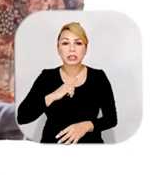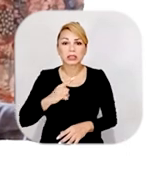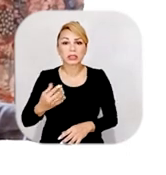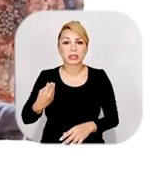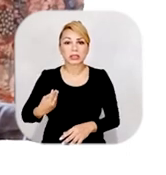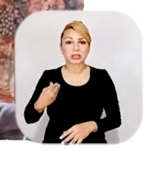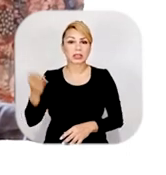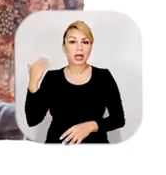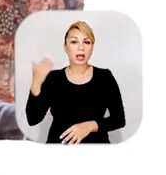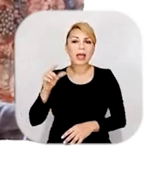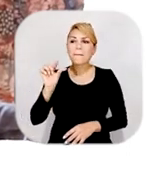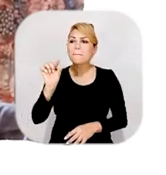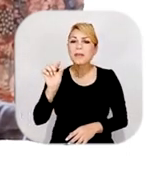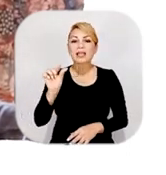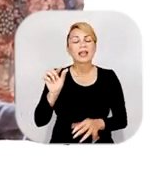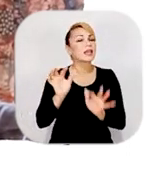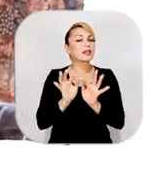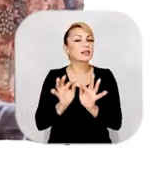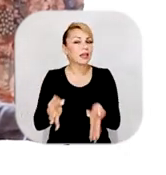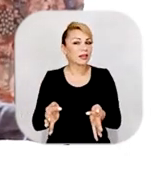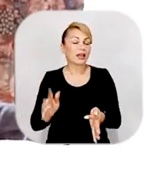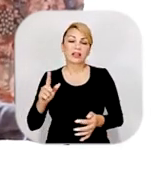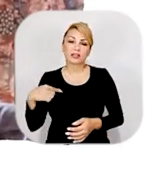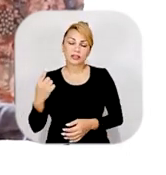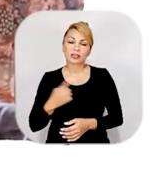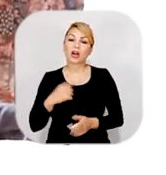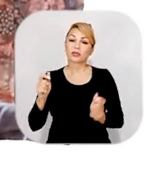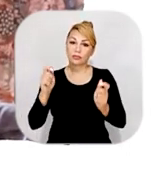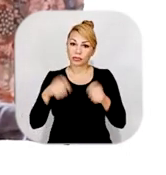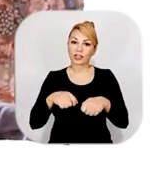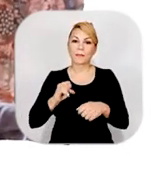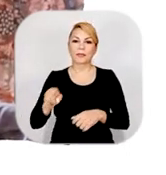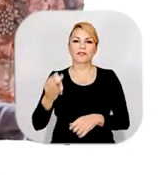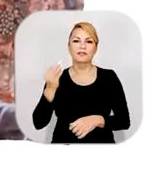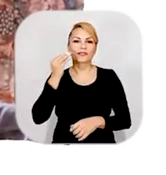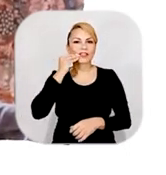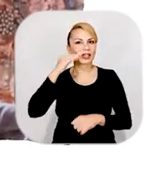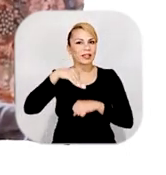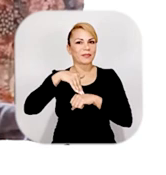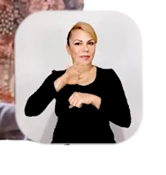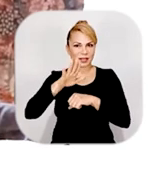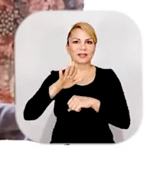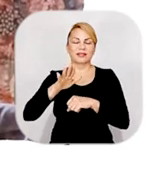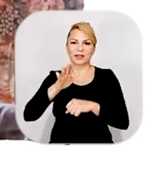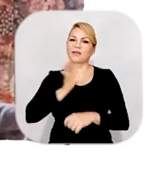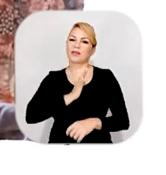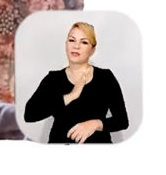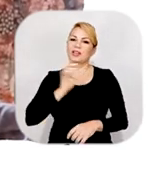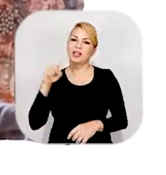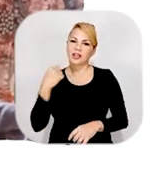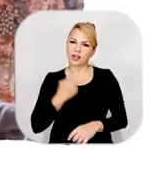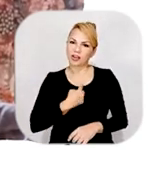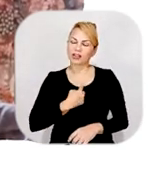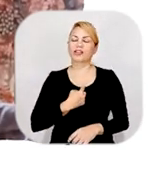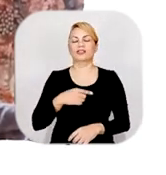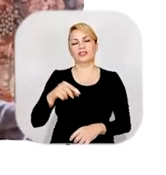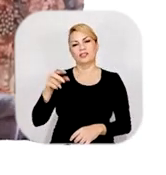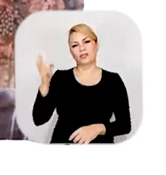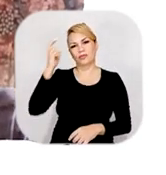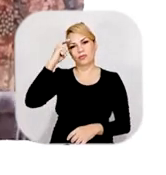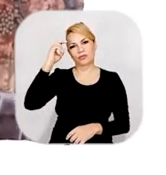uma das pequenas coisas que a gente podia ter aproveitado muito mais assim para enriquecer a nossa cultura brasileira,